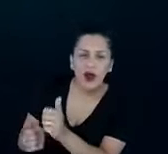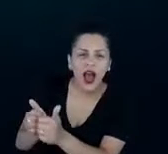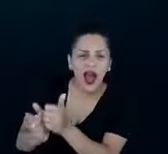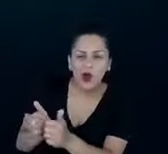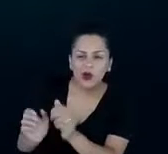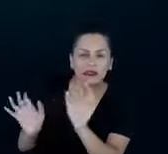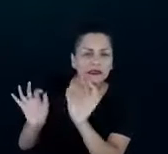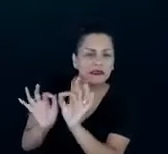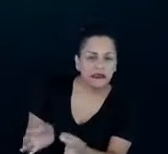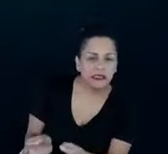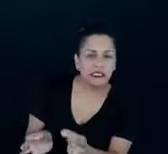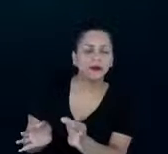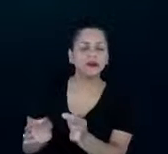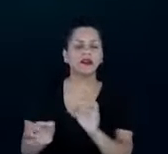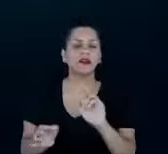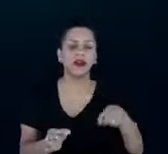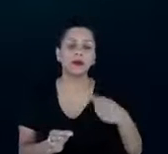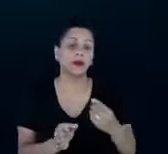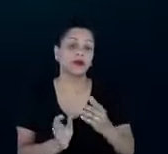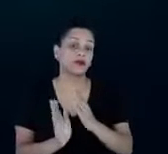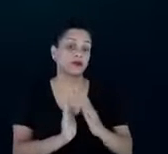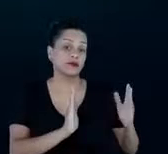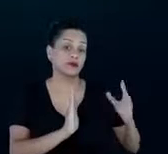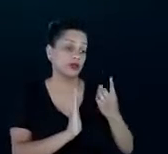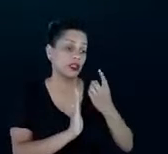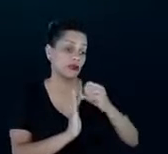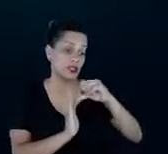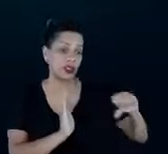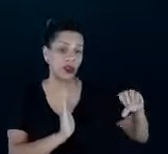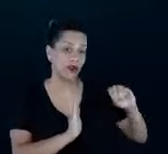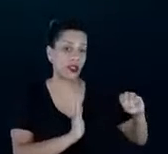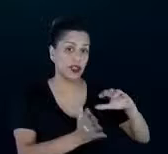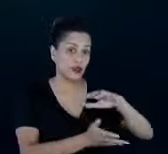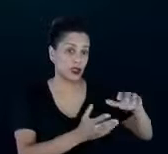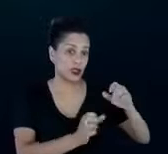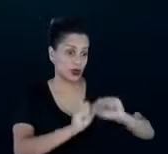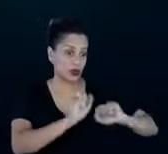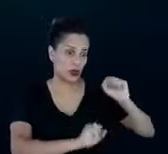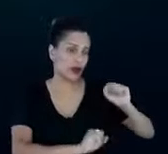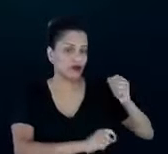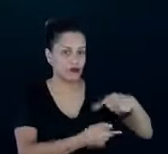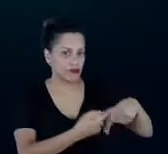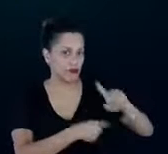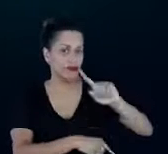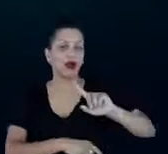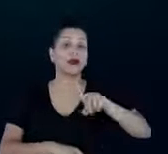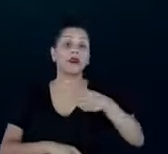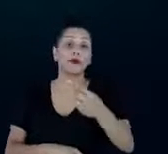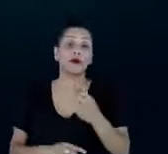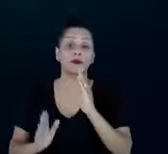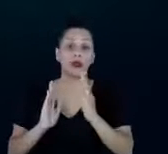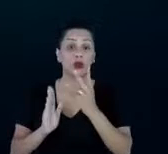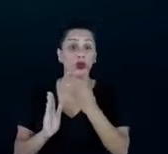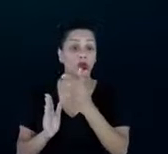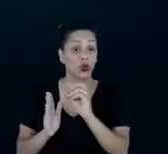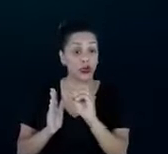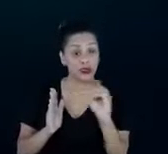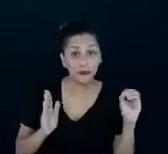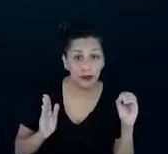90 e 80 com a industrialização já tem uma mudança significativa e nos anos 2000 é